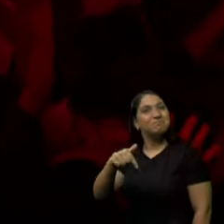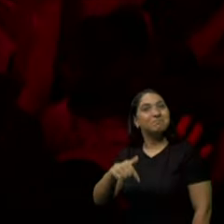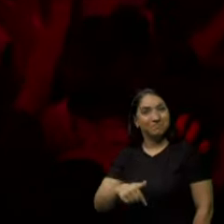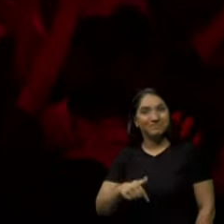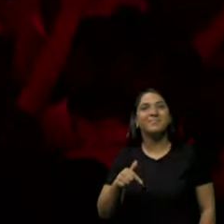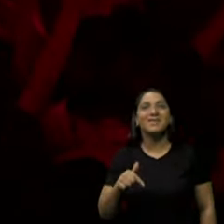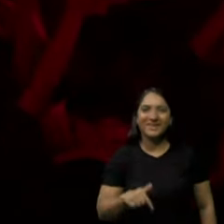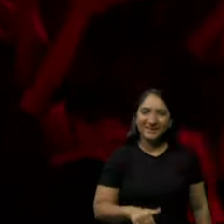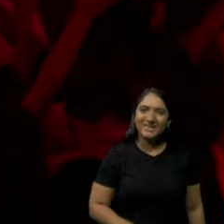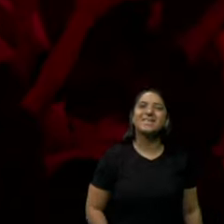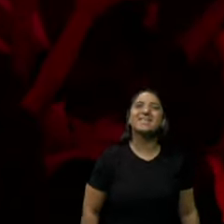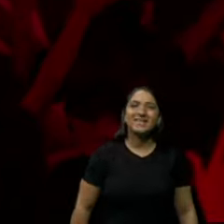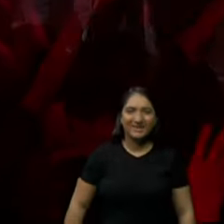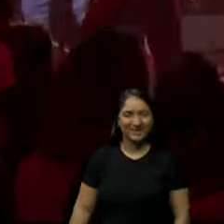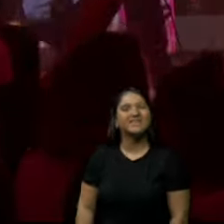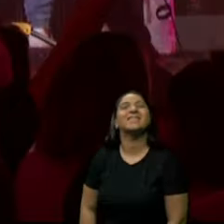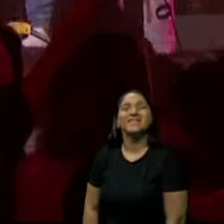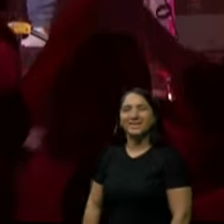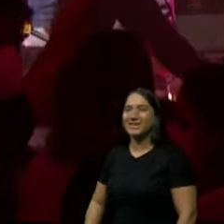gente